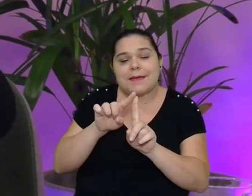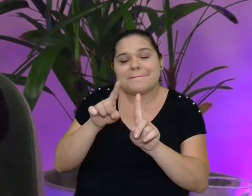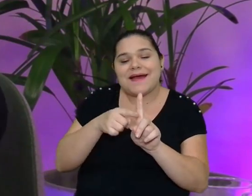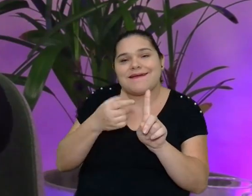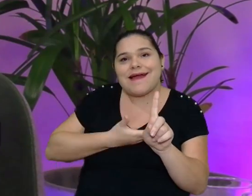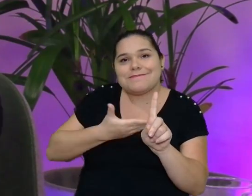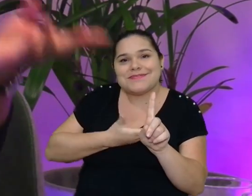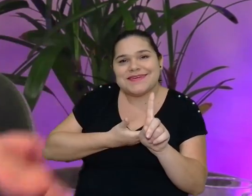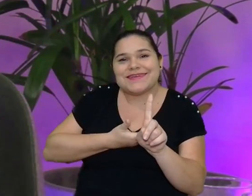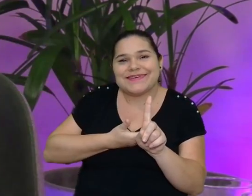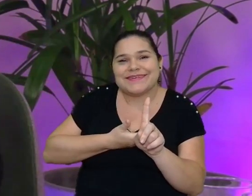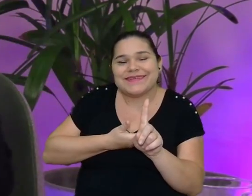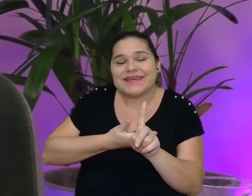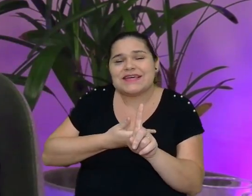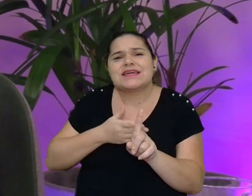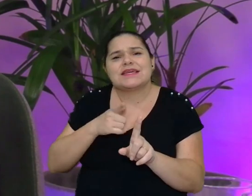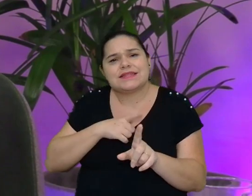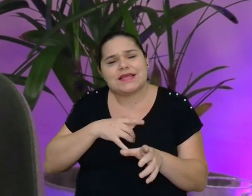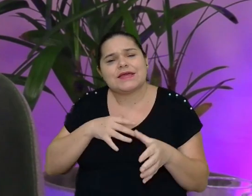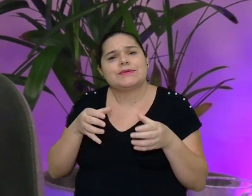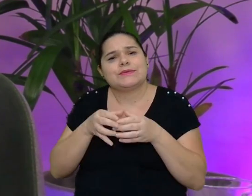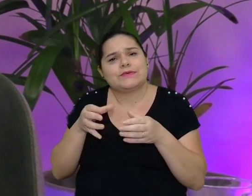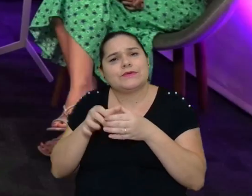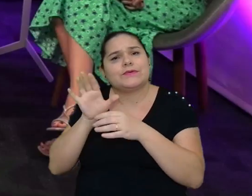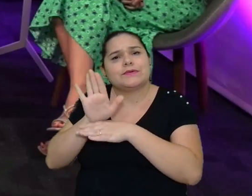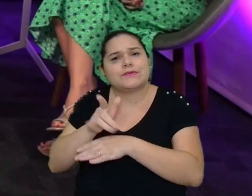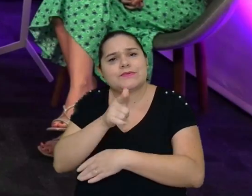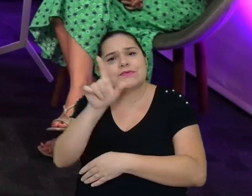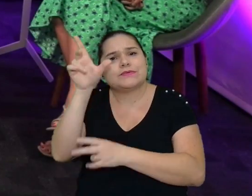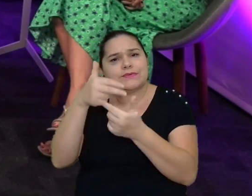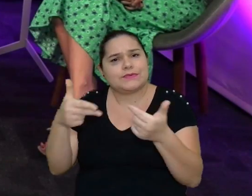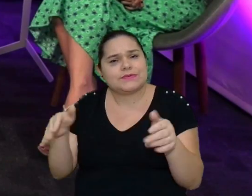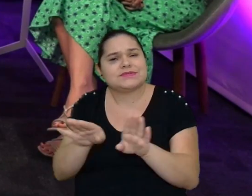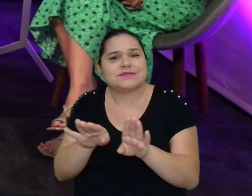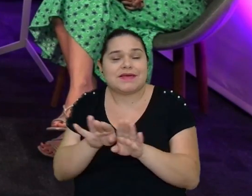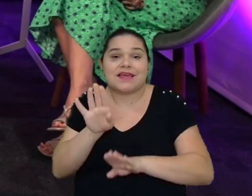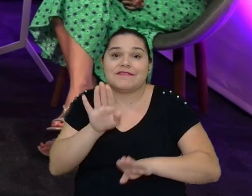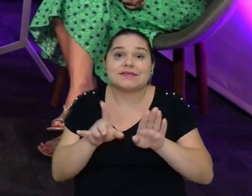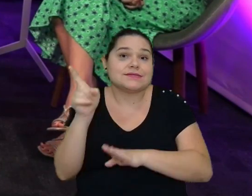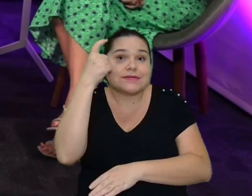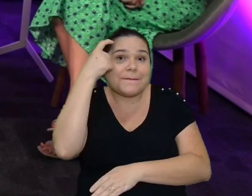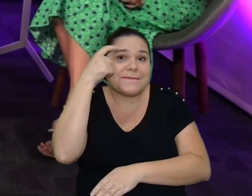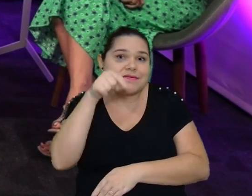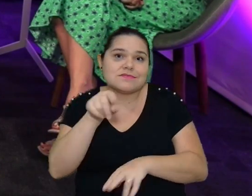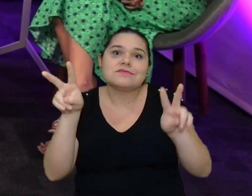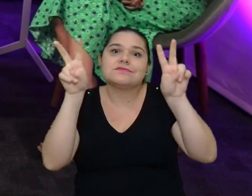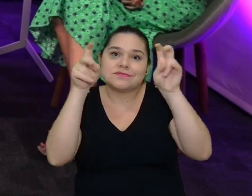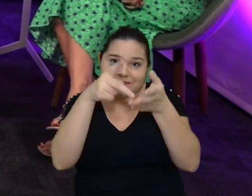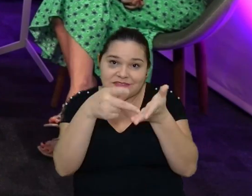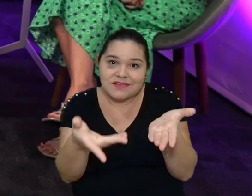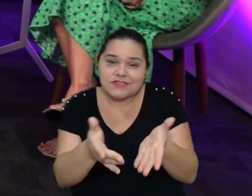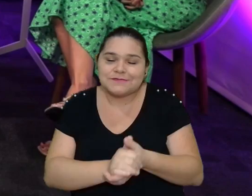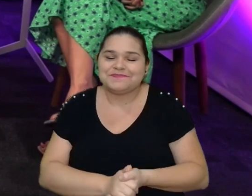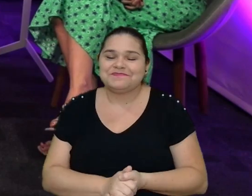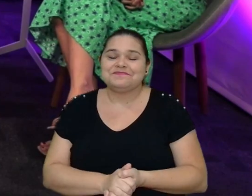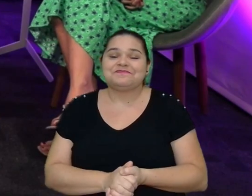outros profissionais de grupos minorizados, né, também. Exatamente. E a gente acaba não pensando muito sobre isso. Exato.